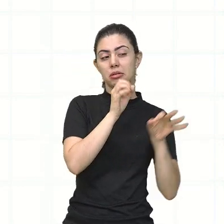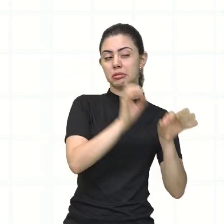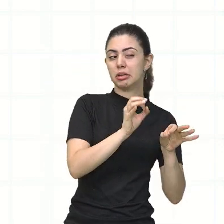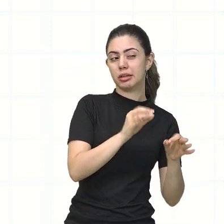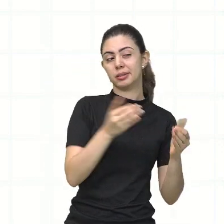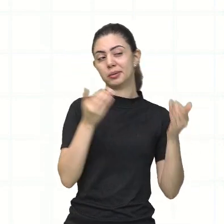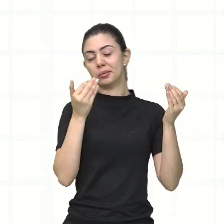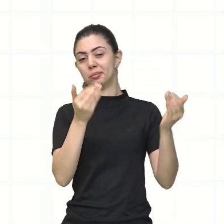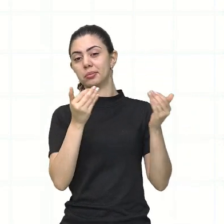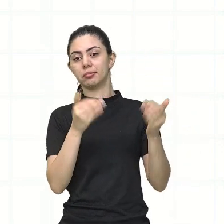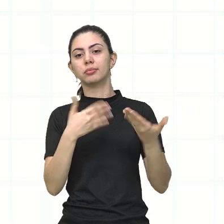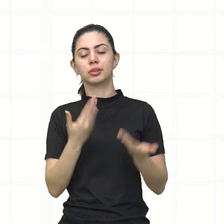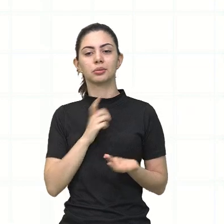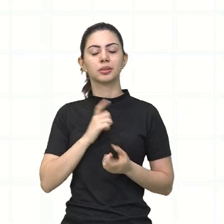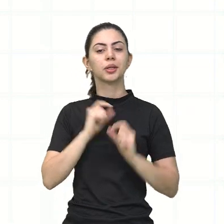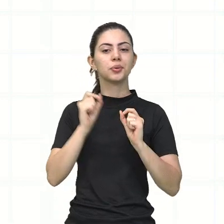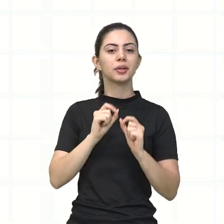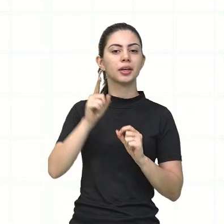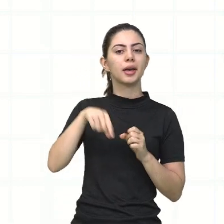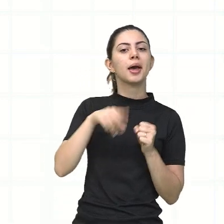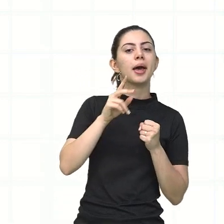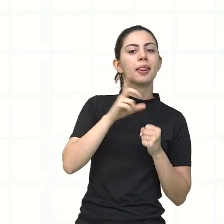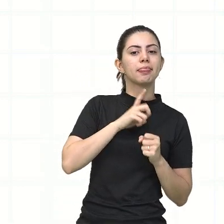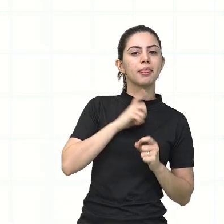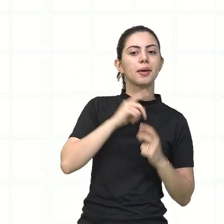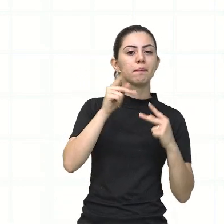Tem o preposição juntando verbo,